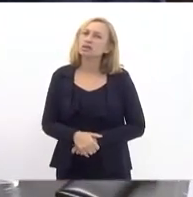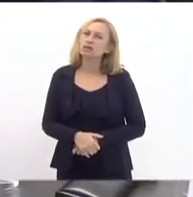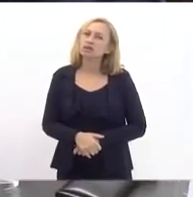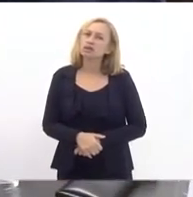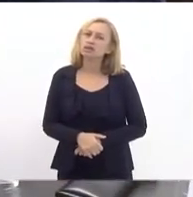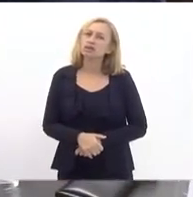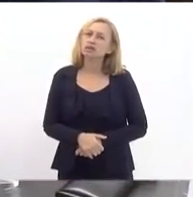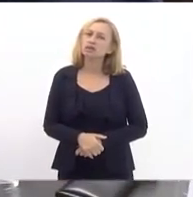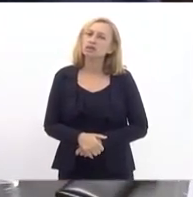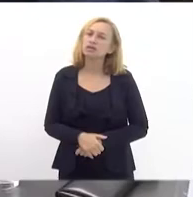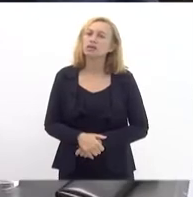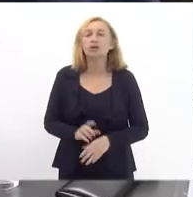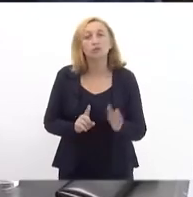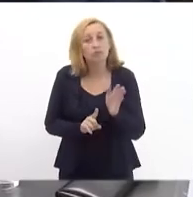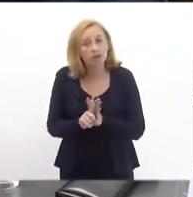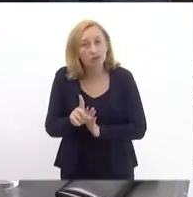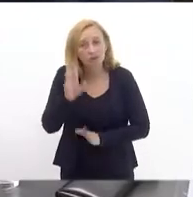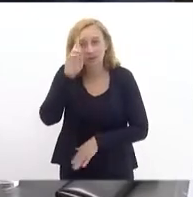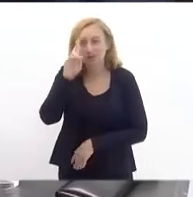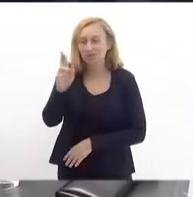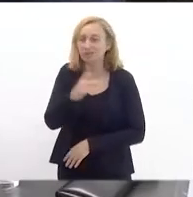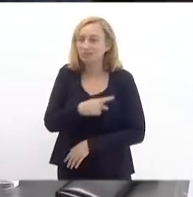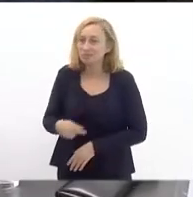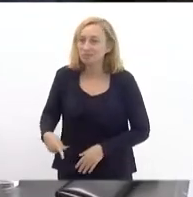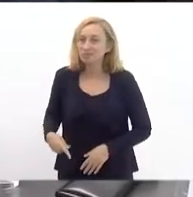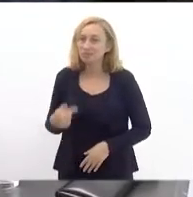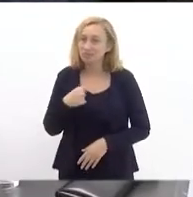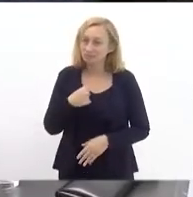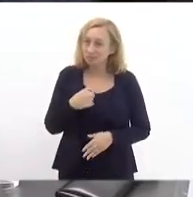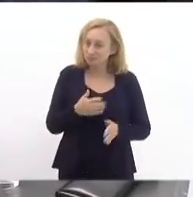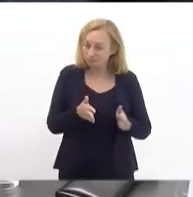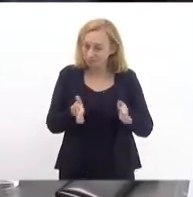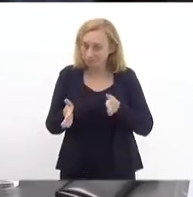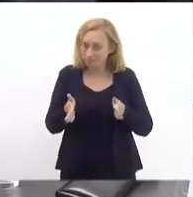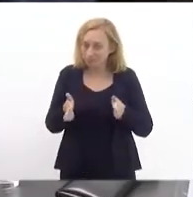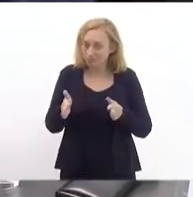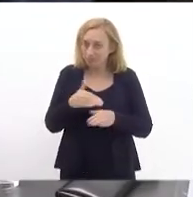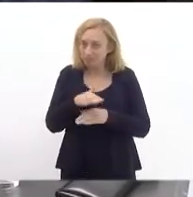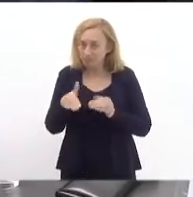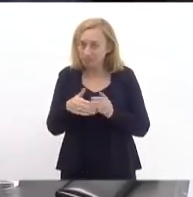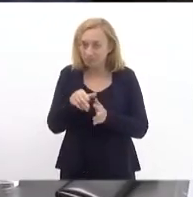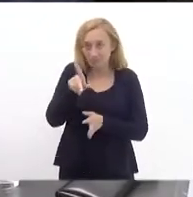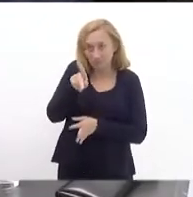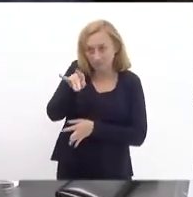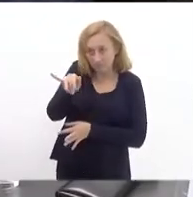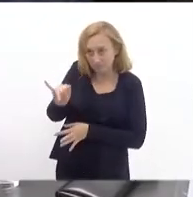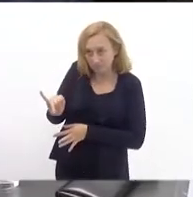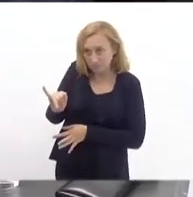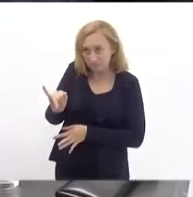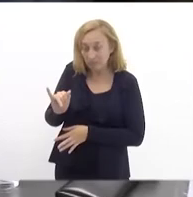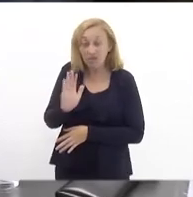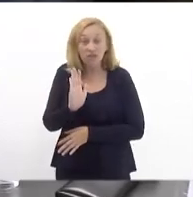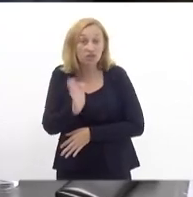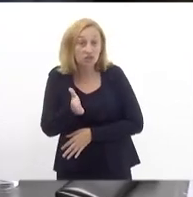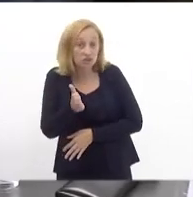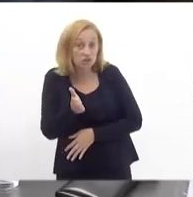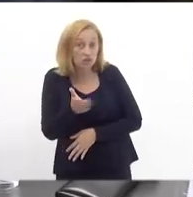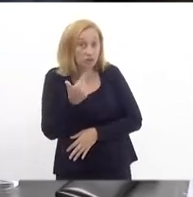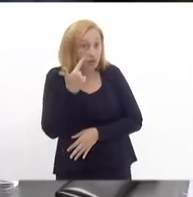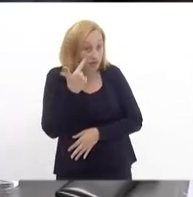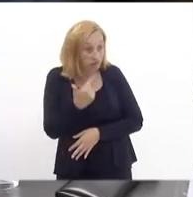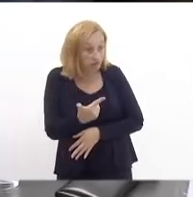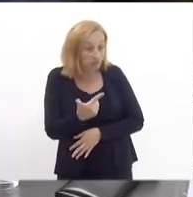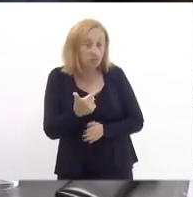Essas perguntas, senhora presidente, que eu vou fazer durante toda a CPI, é já para de cara